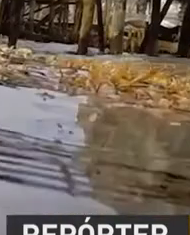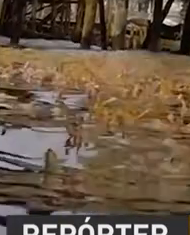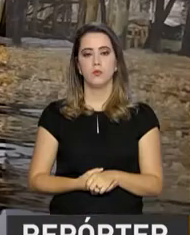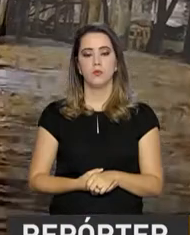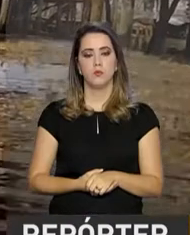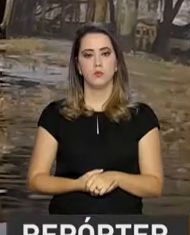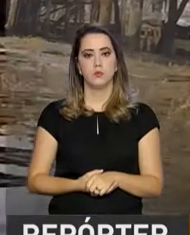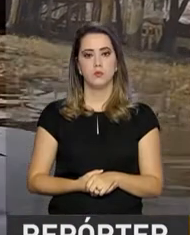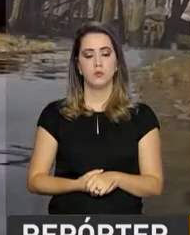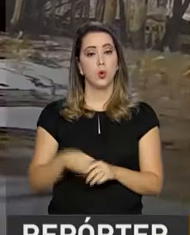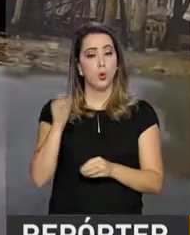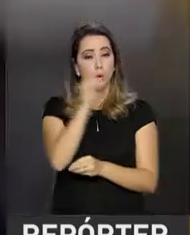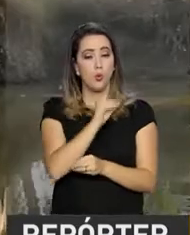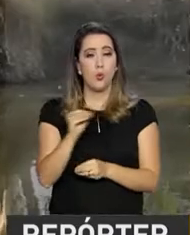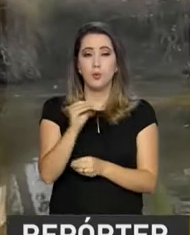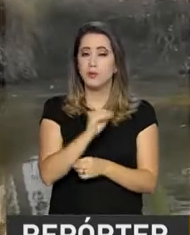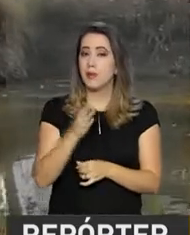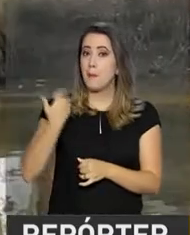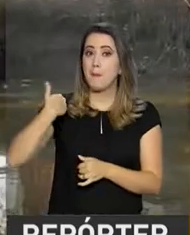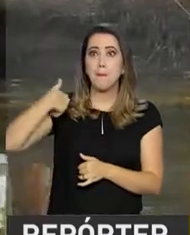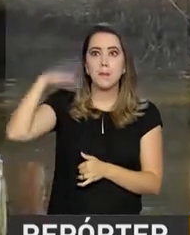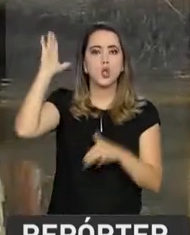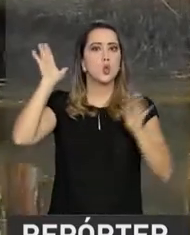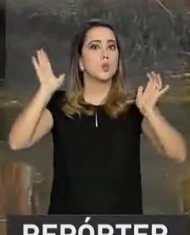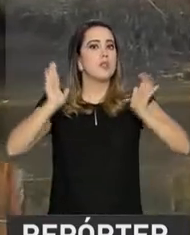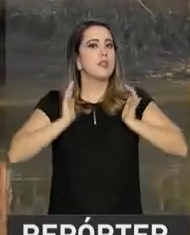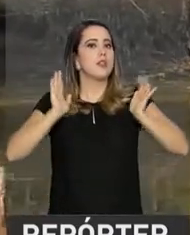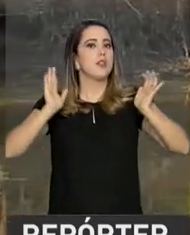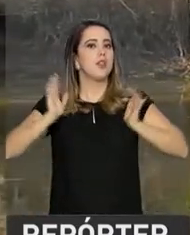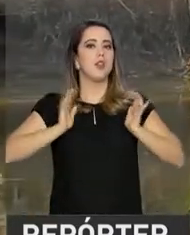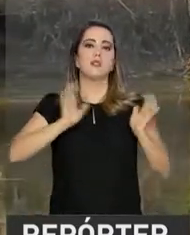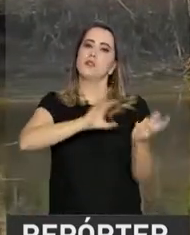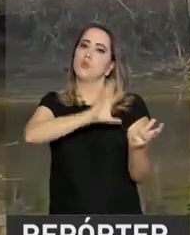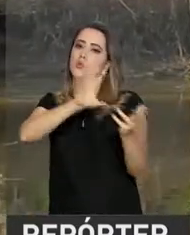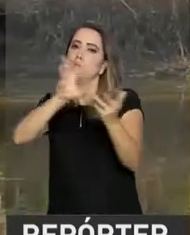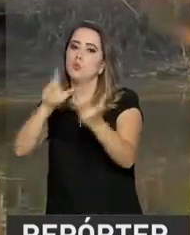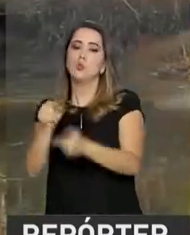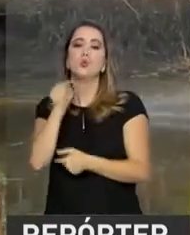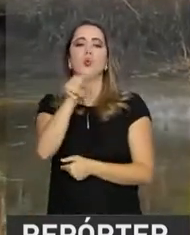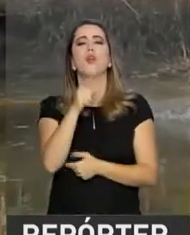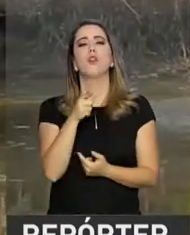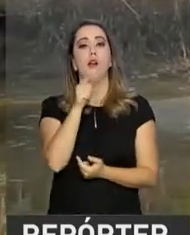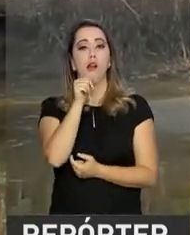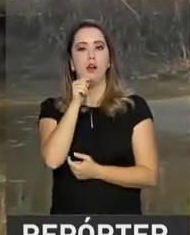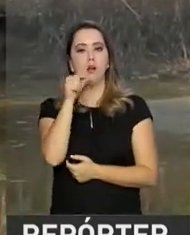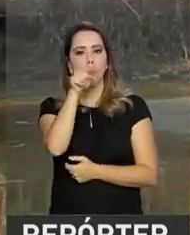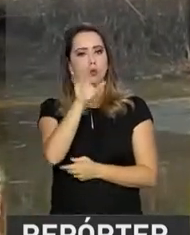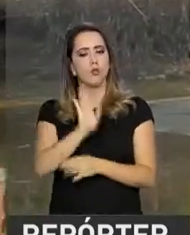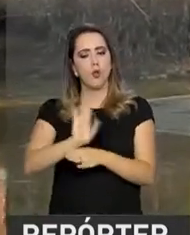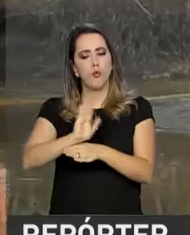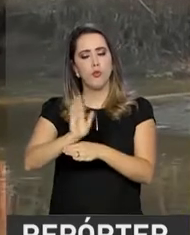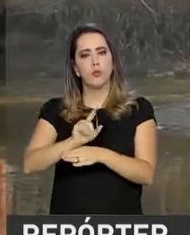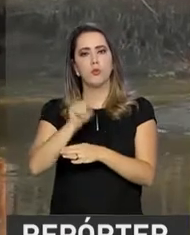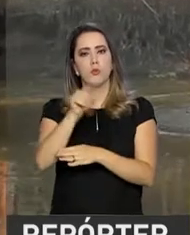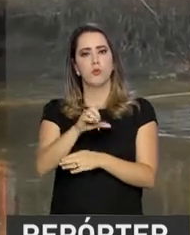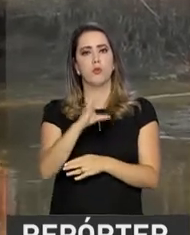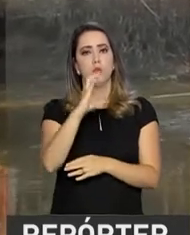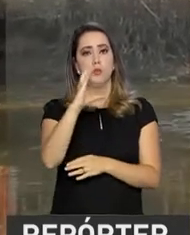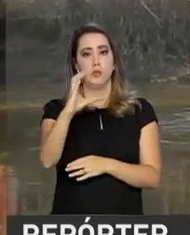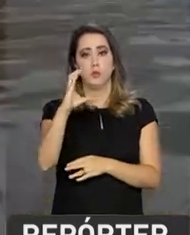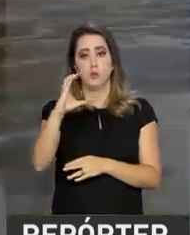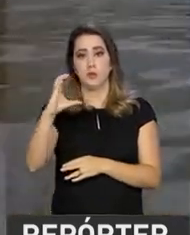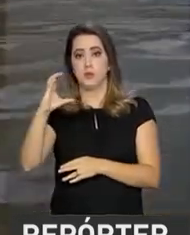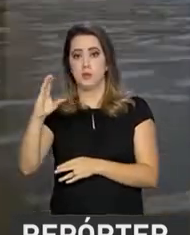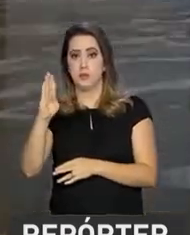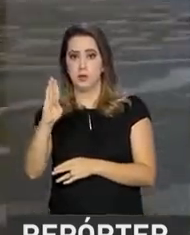Preservar um dos maiores bens do planeta, a água. É isto que uma mostra cinematográfica em exibição no Centro Cultural